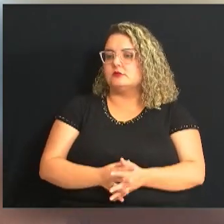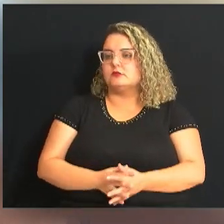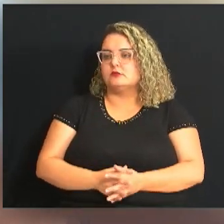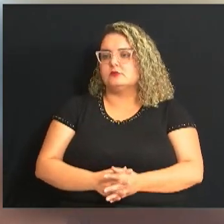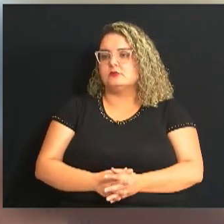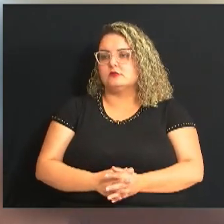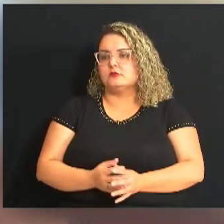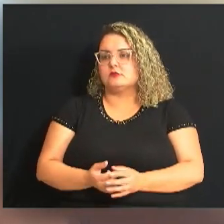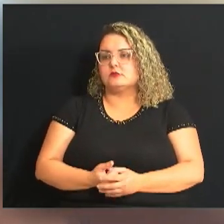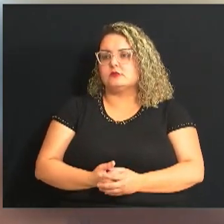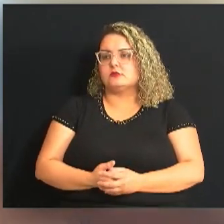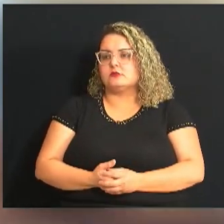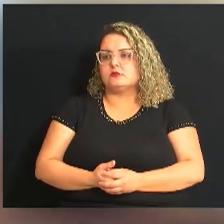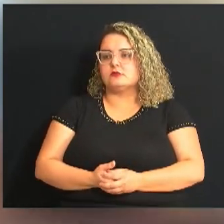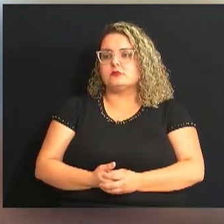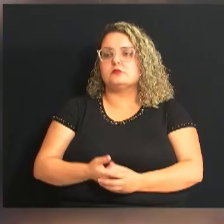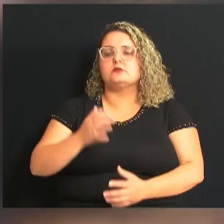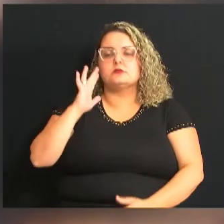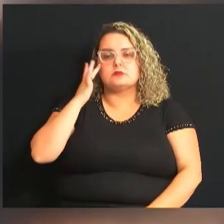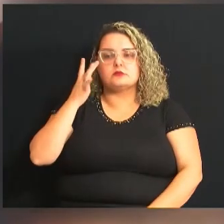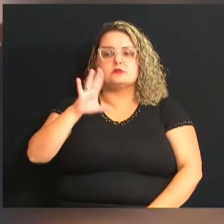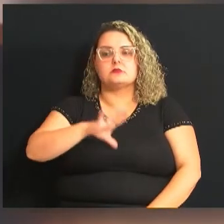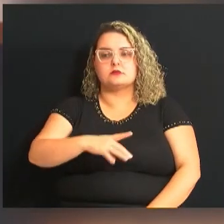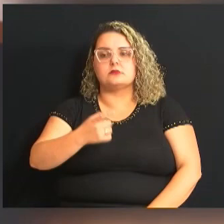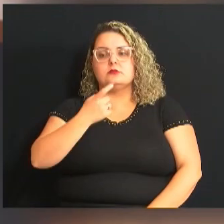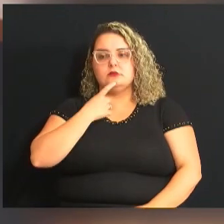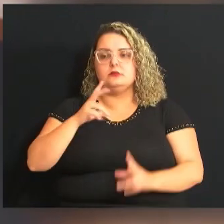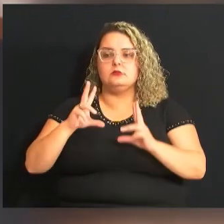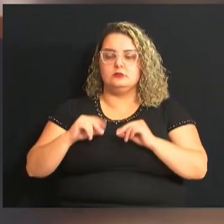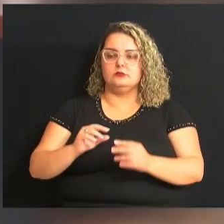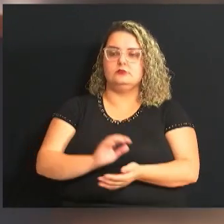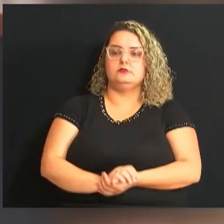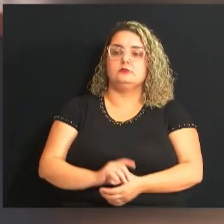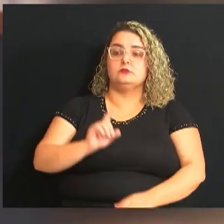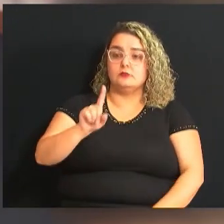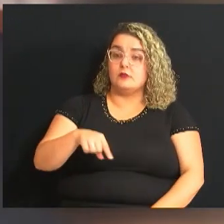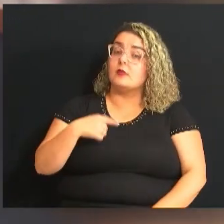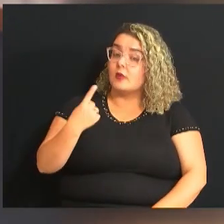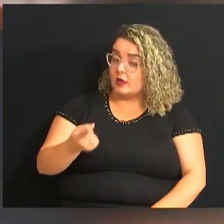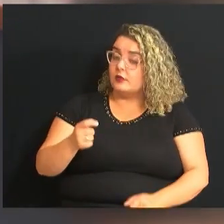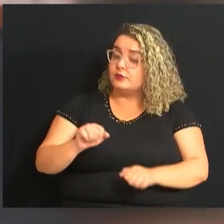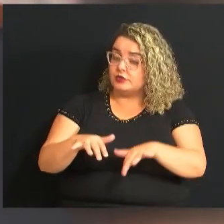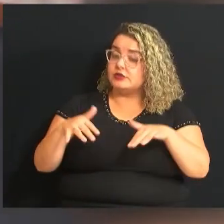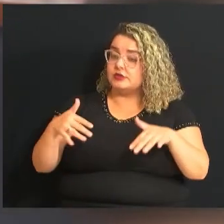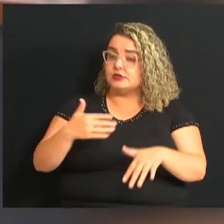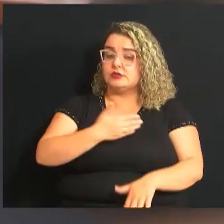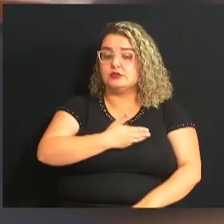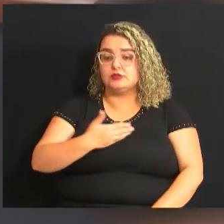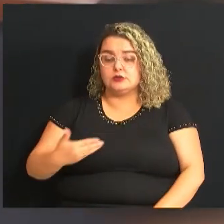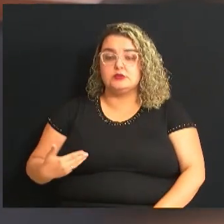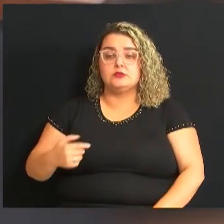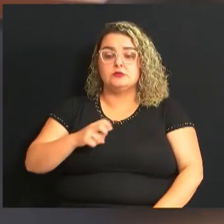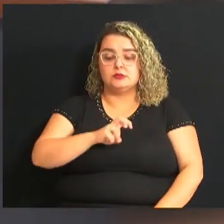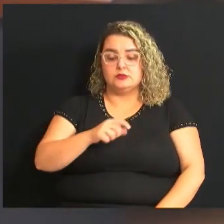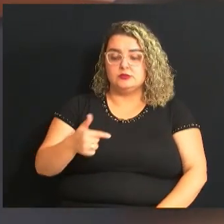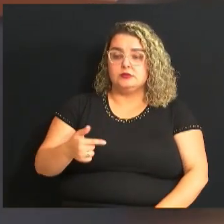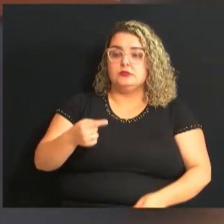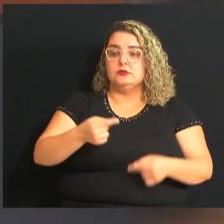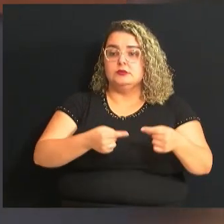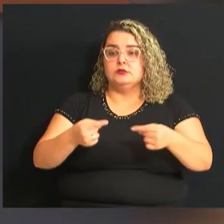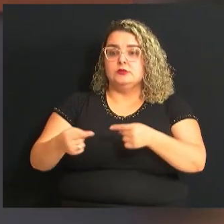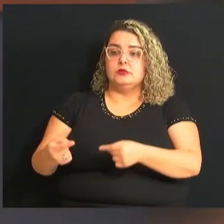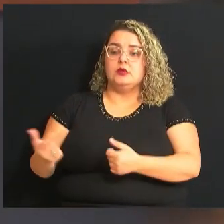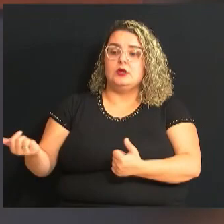que Campinas merece. Em seguida, na audiência 52, foi para a discussão o